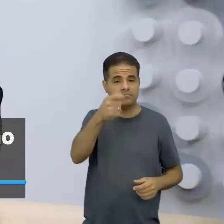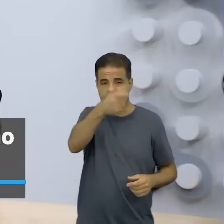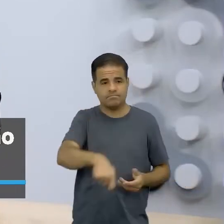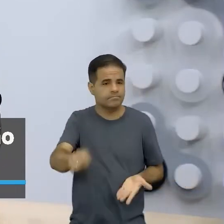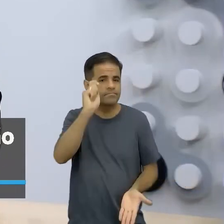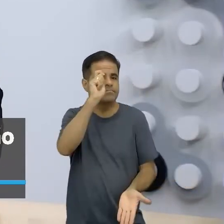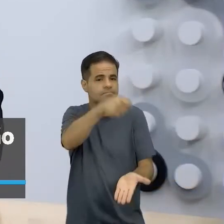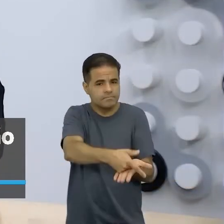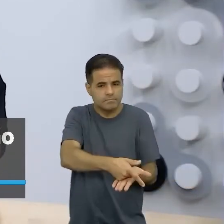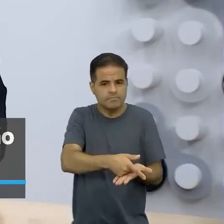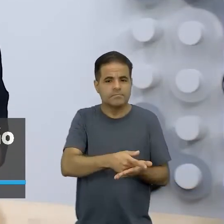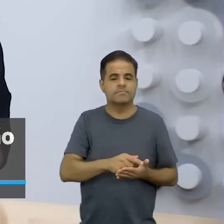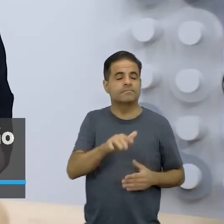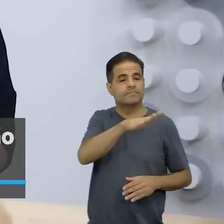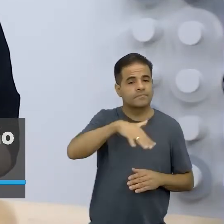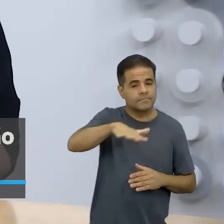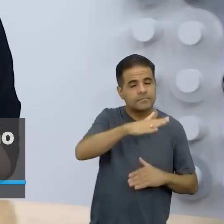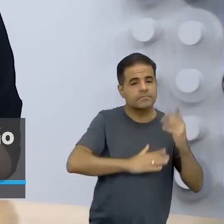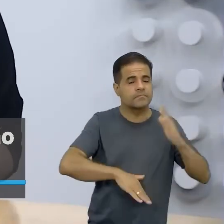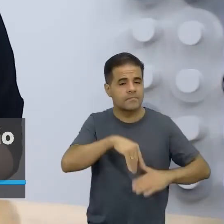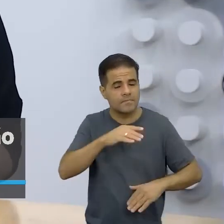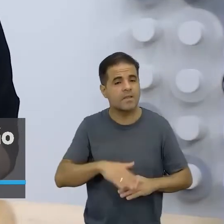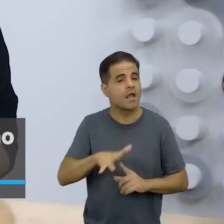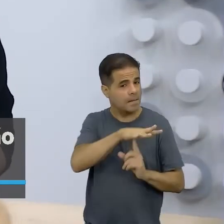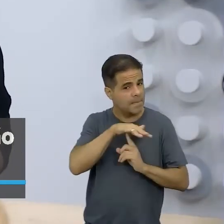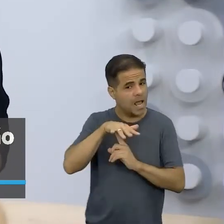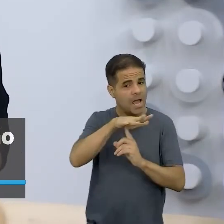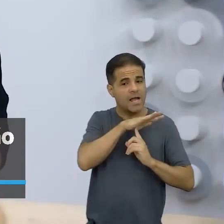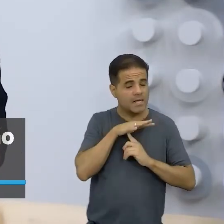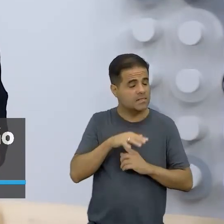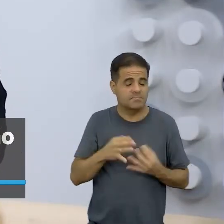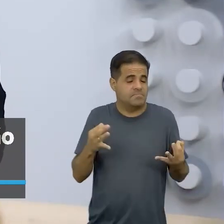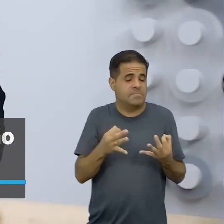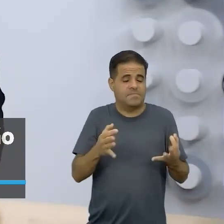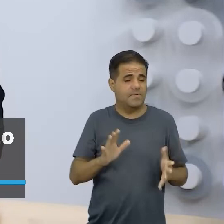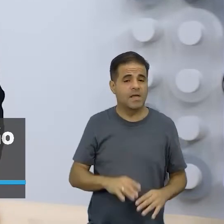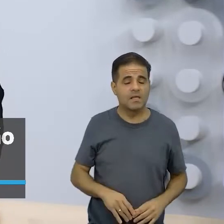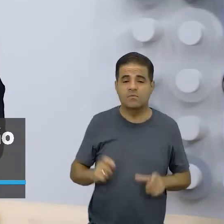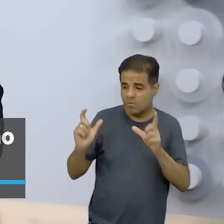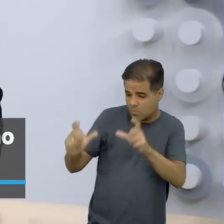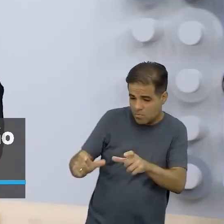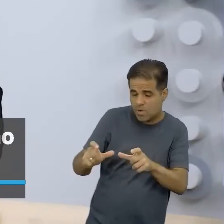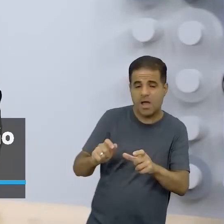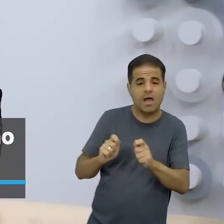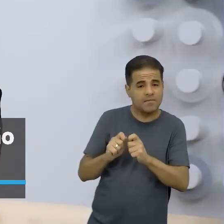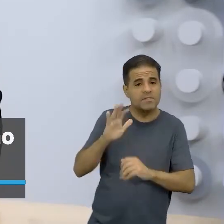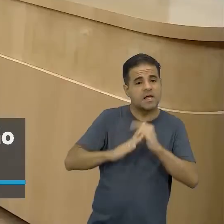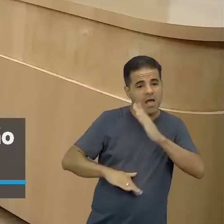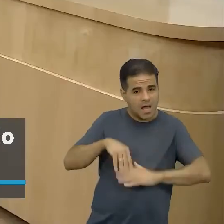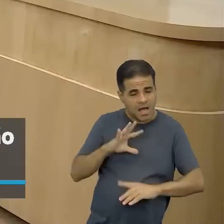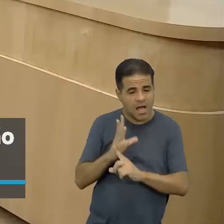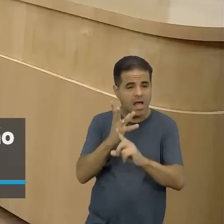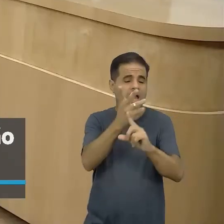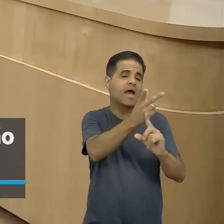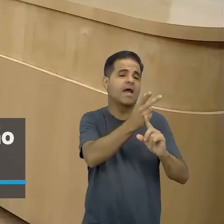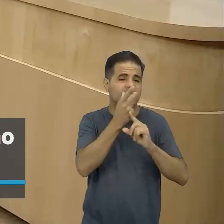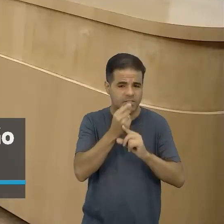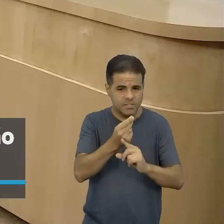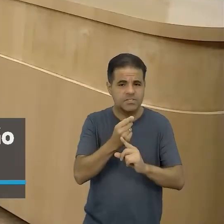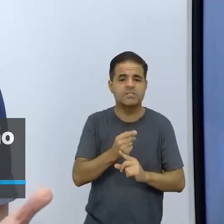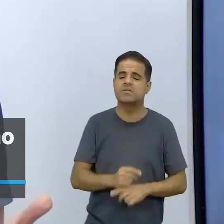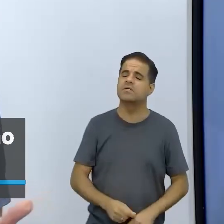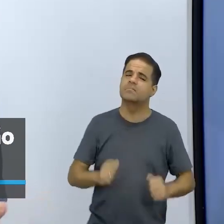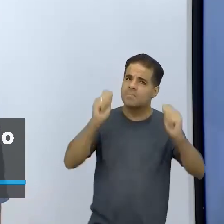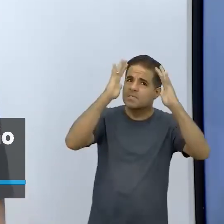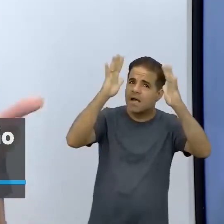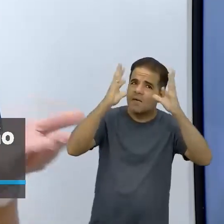pagar, como ela colocou, o ticket, você não precisa pagar, é a praça. Perfeito. Né? E que é um lugar de fazer arte também. Sim, que você alcança aí